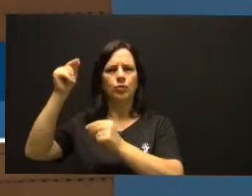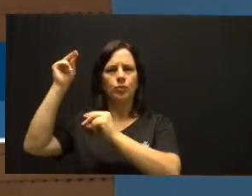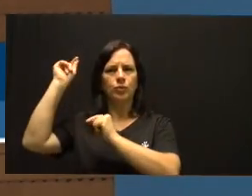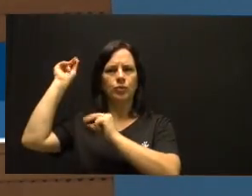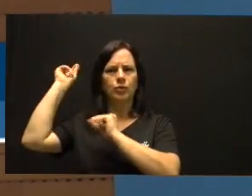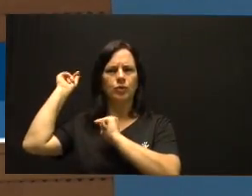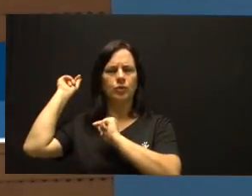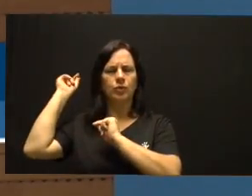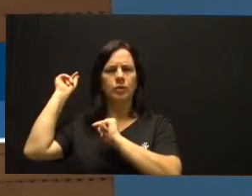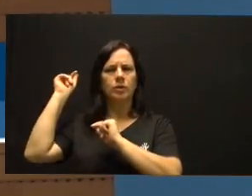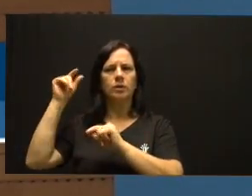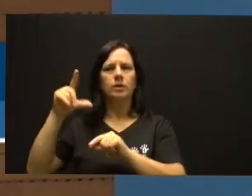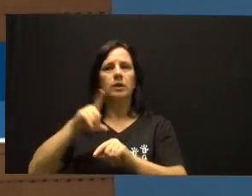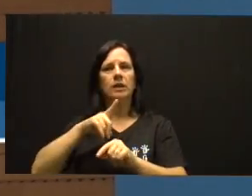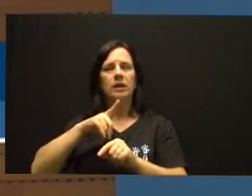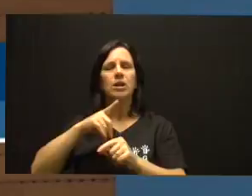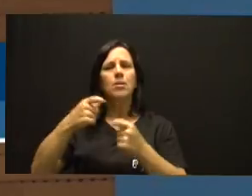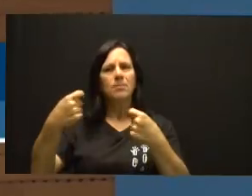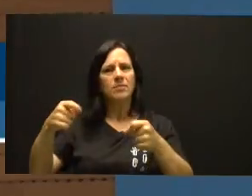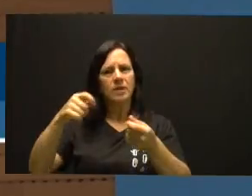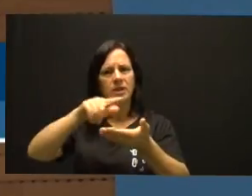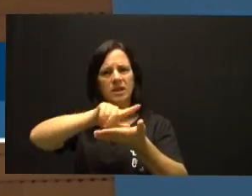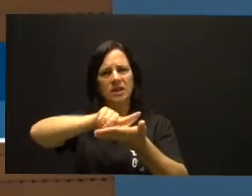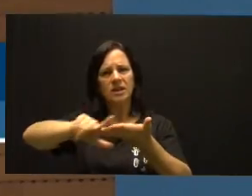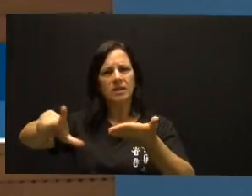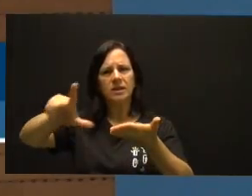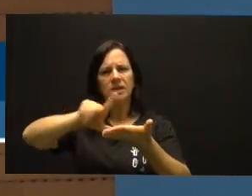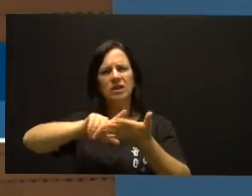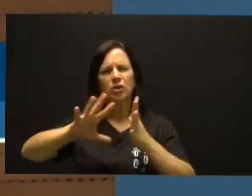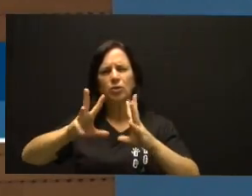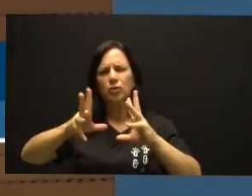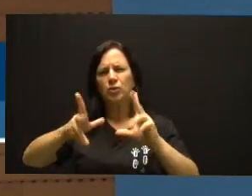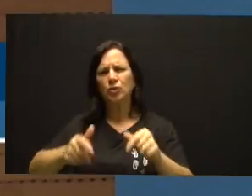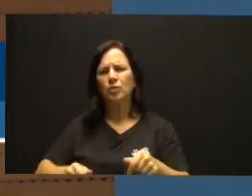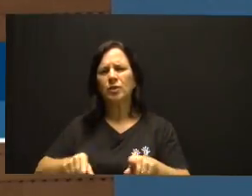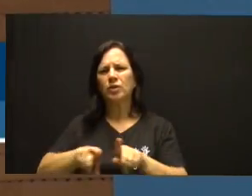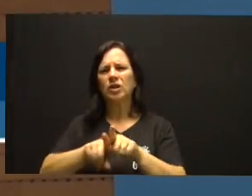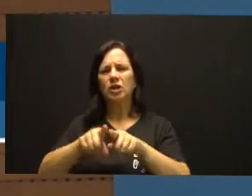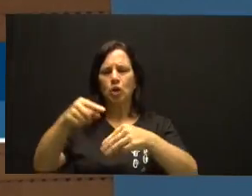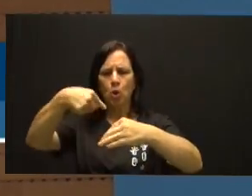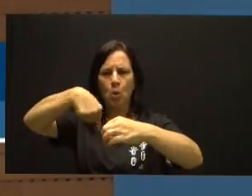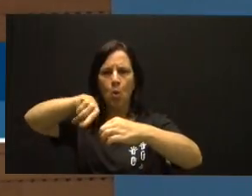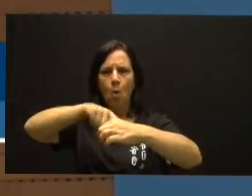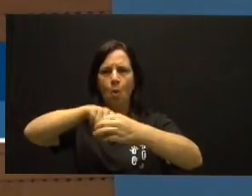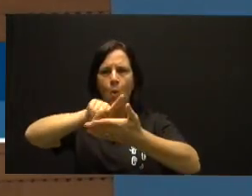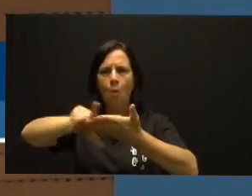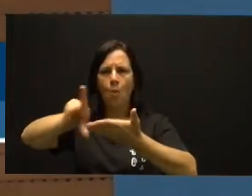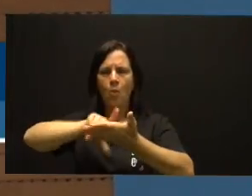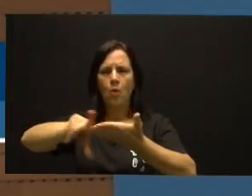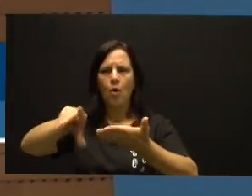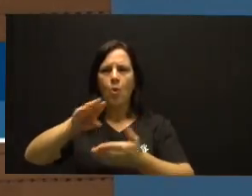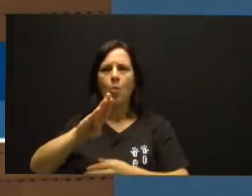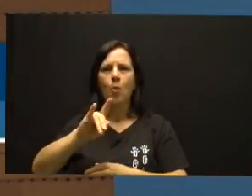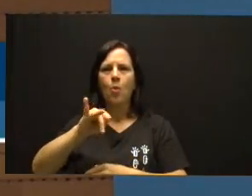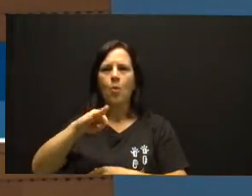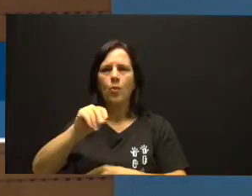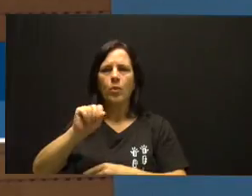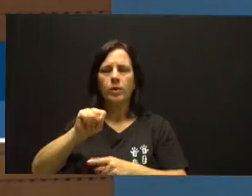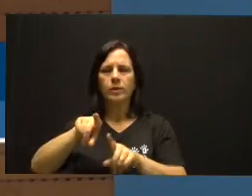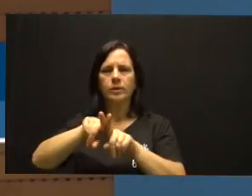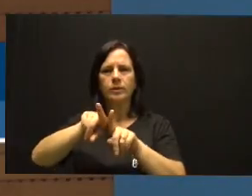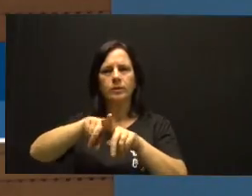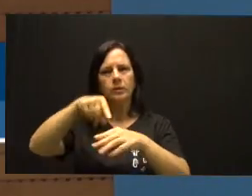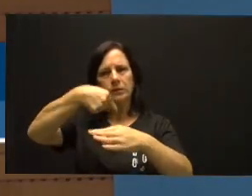anos, não sofre desassoreamento. Não adianta a gente ficar limpando bueiros ali na Vila Nova, ou onde quer que seja, quando